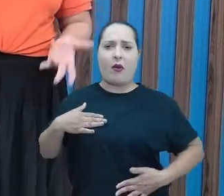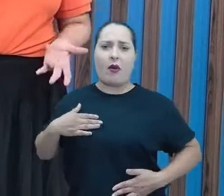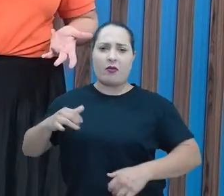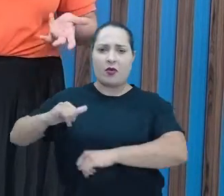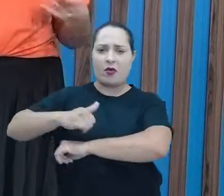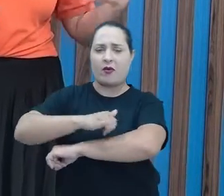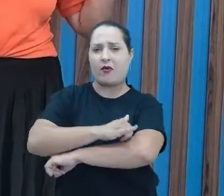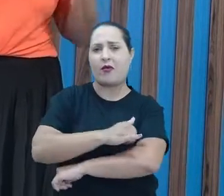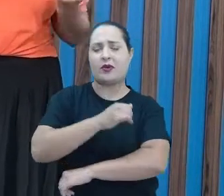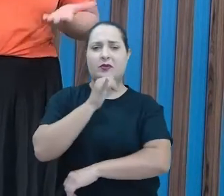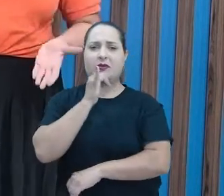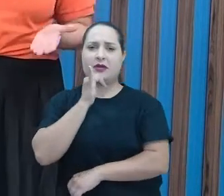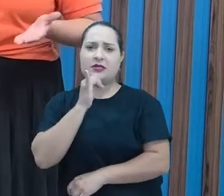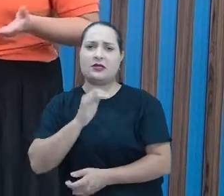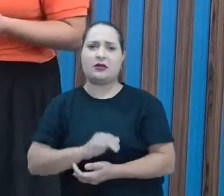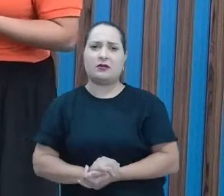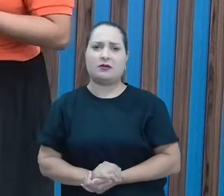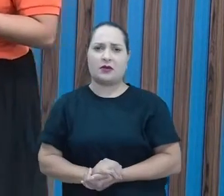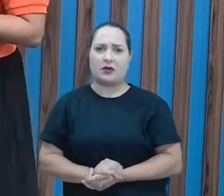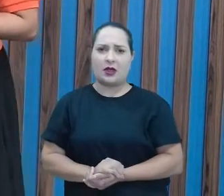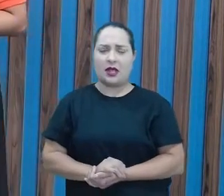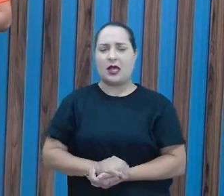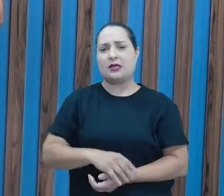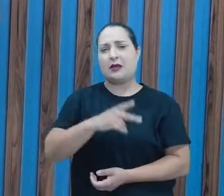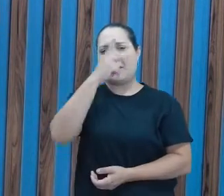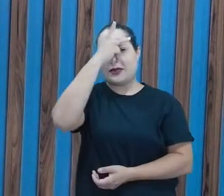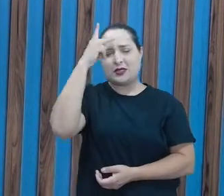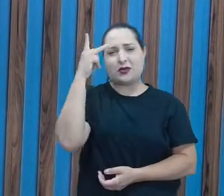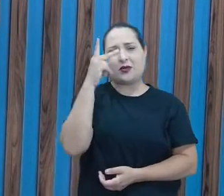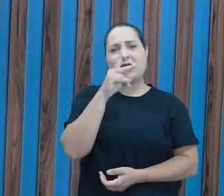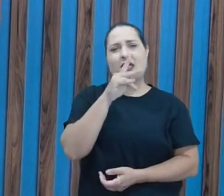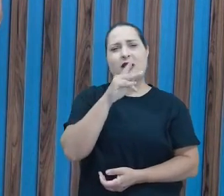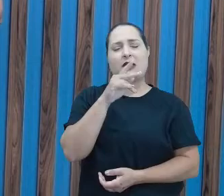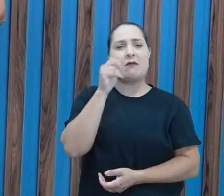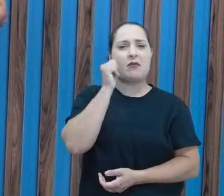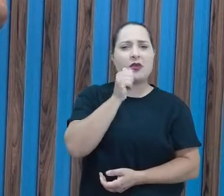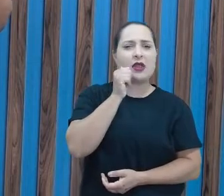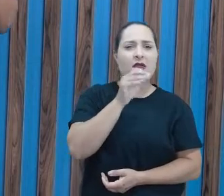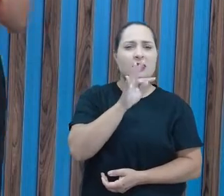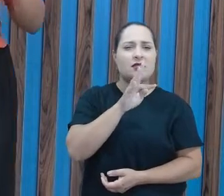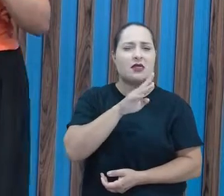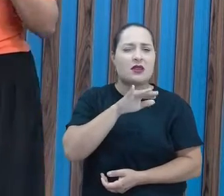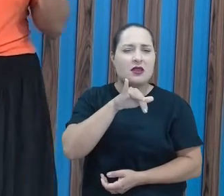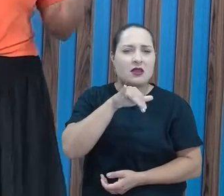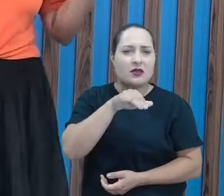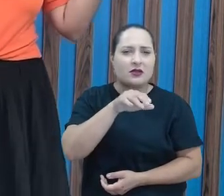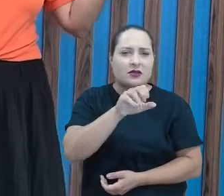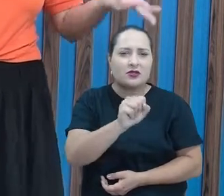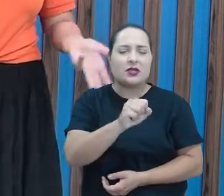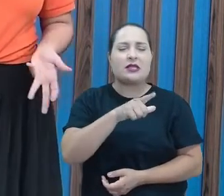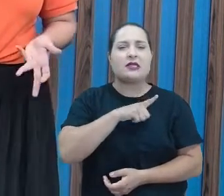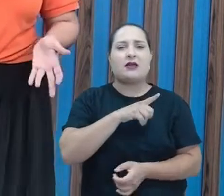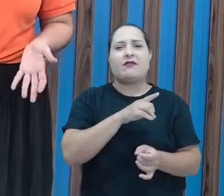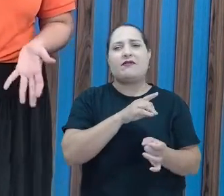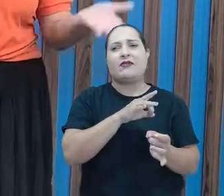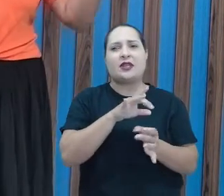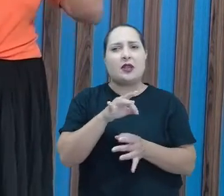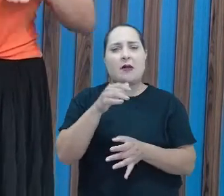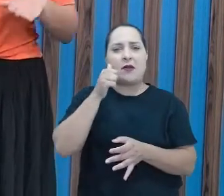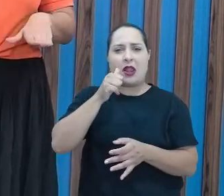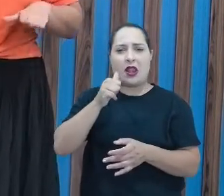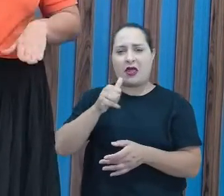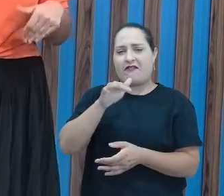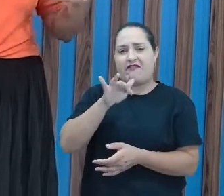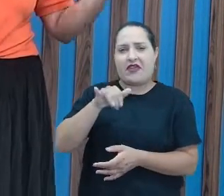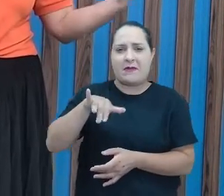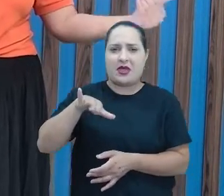pessoas trans, que a gente não pode esquecer, né? As mulheres trans são vendidas como hiperfemininas sempre, enquanto os